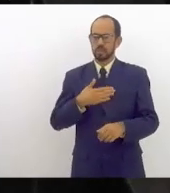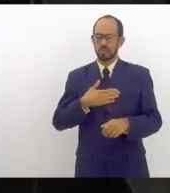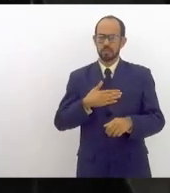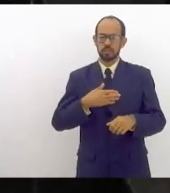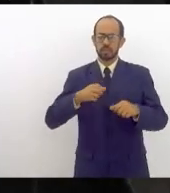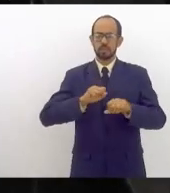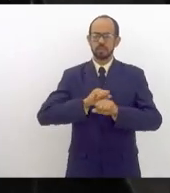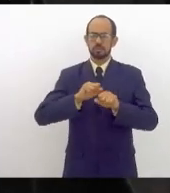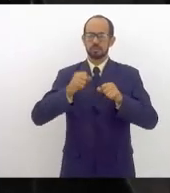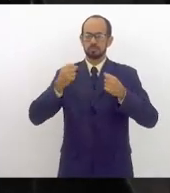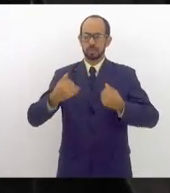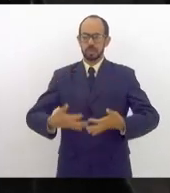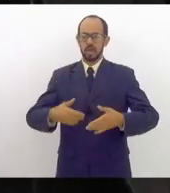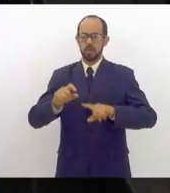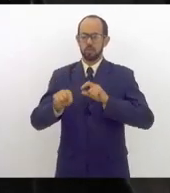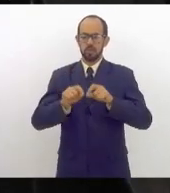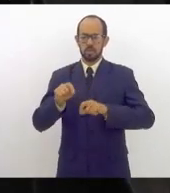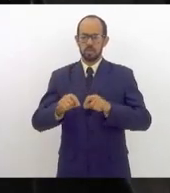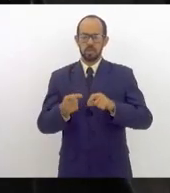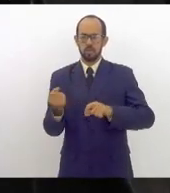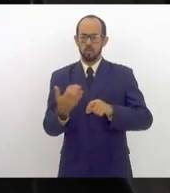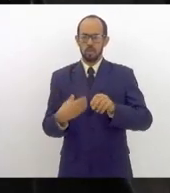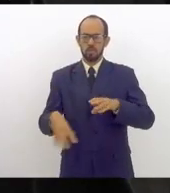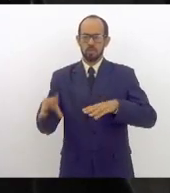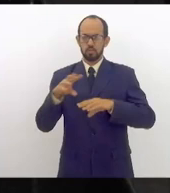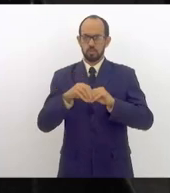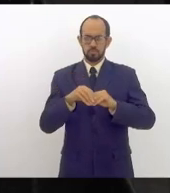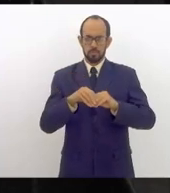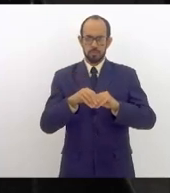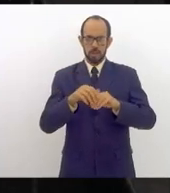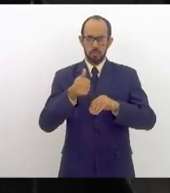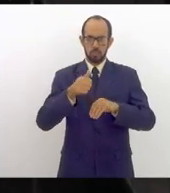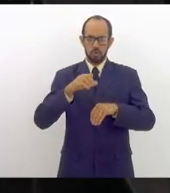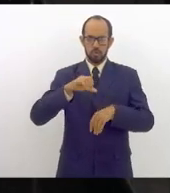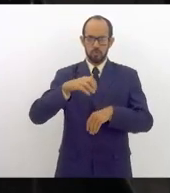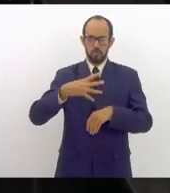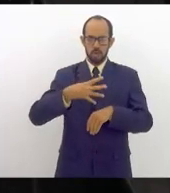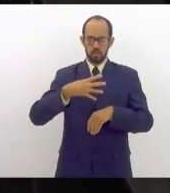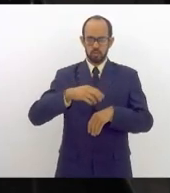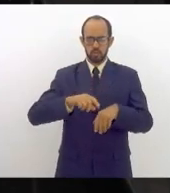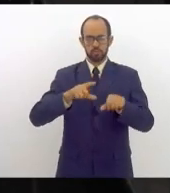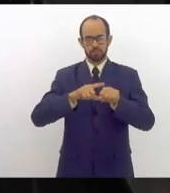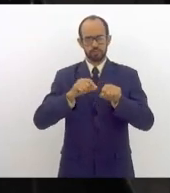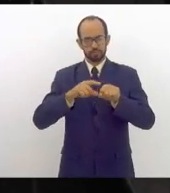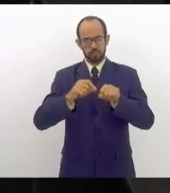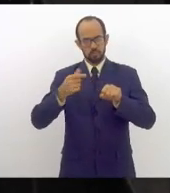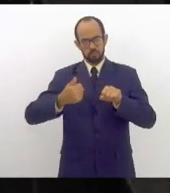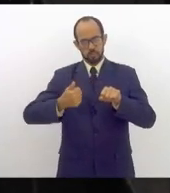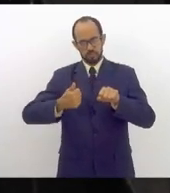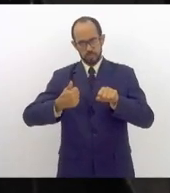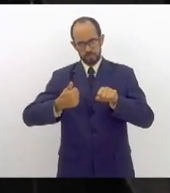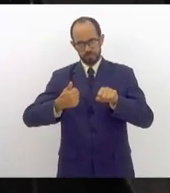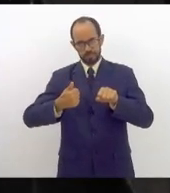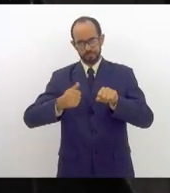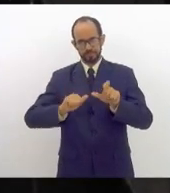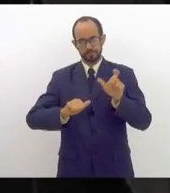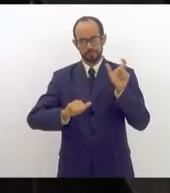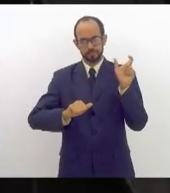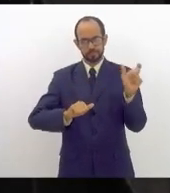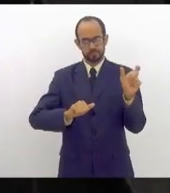quando inclui aqui a Lei Complementar 194 e o artigo 1º, a